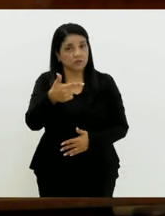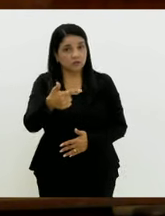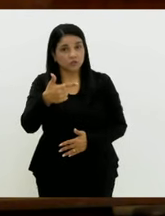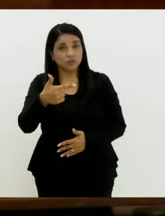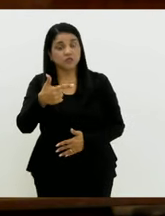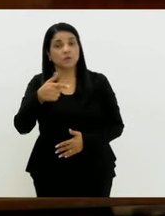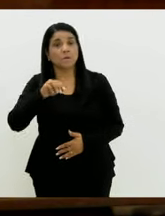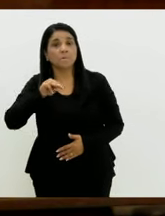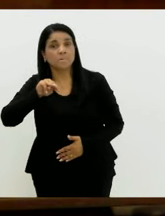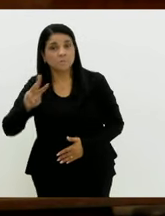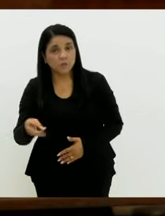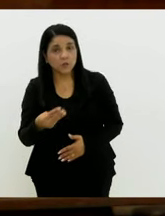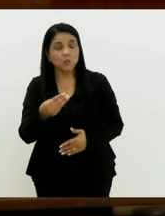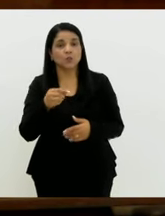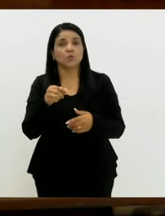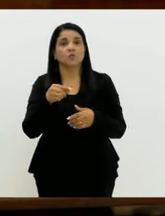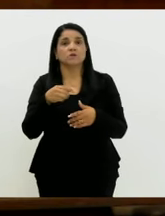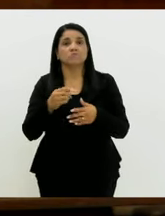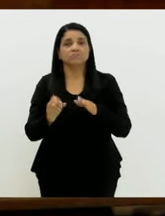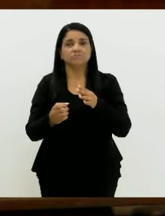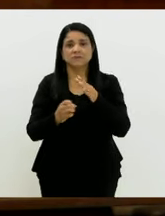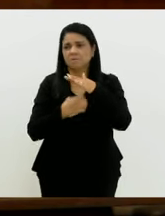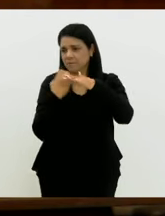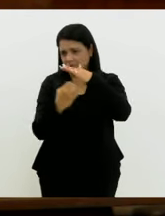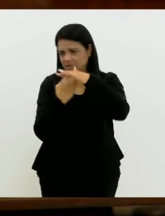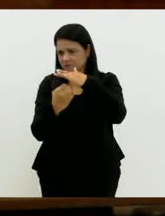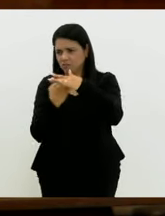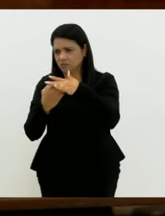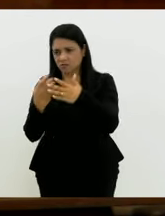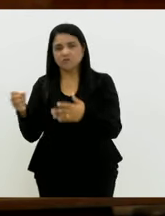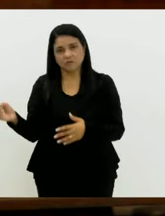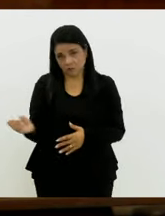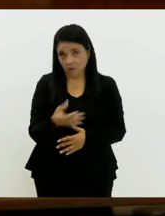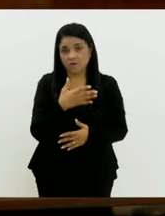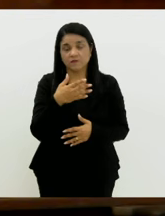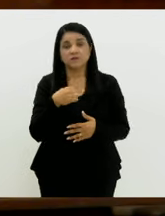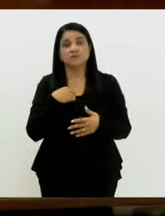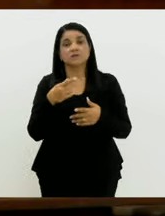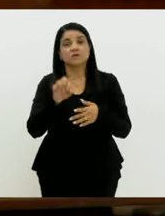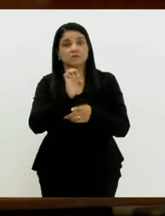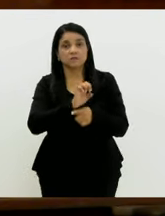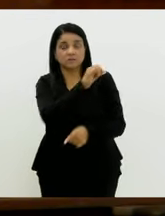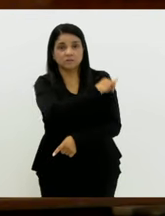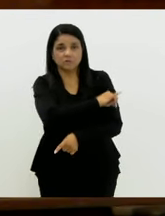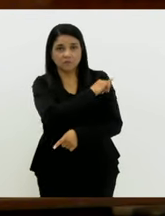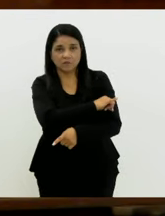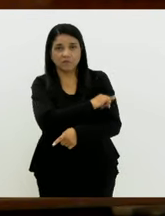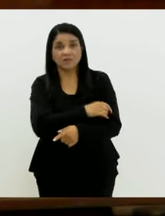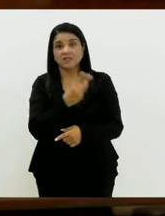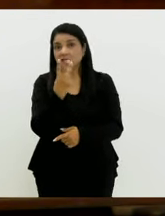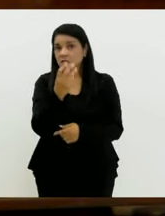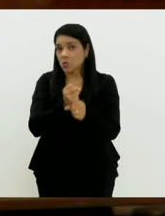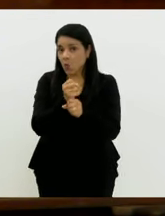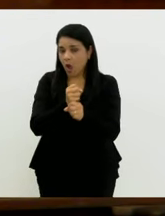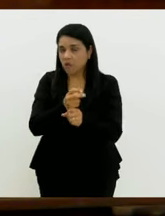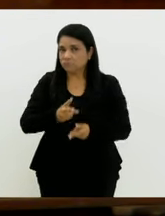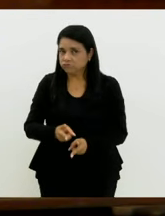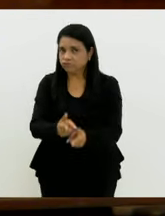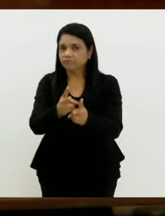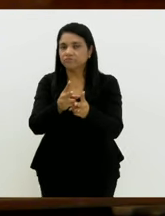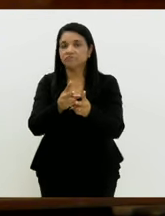72.062 novos negócios, fazendo com que o Estado do Rio de Janeiro, pelo terceiro ano consecutivo, atingisse a